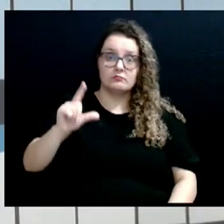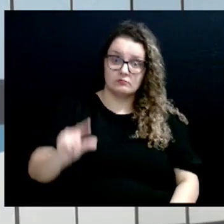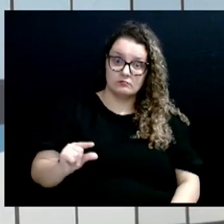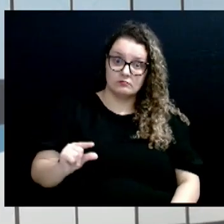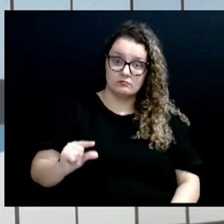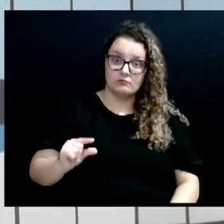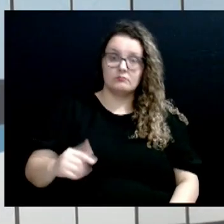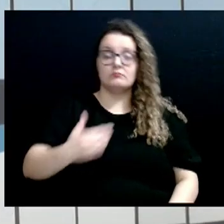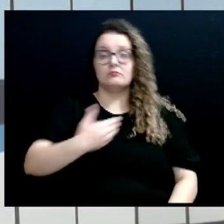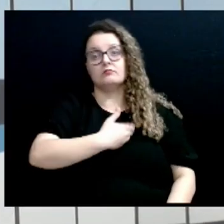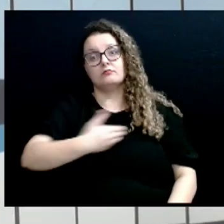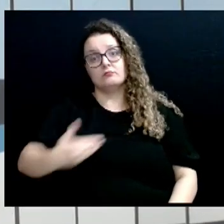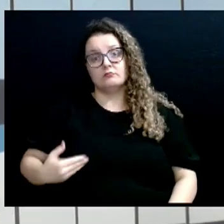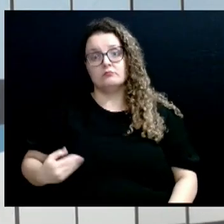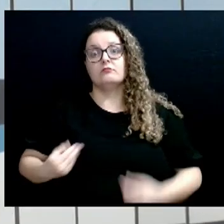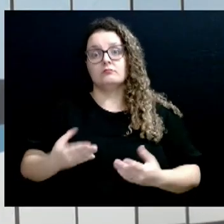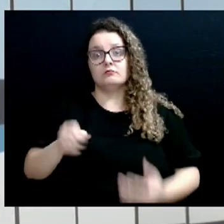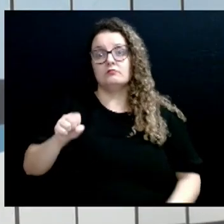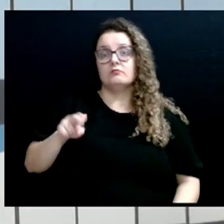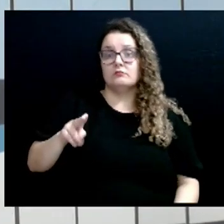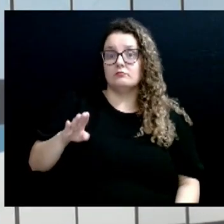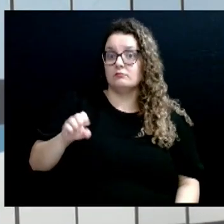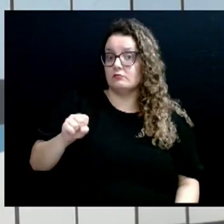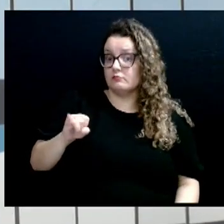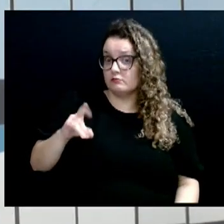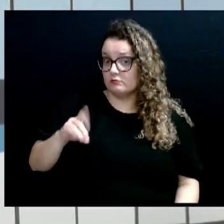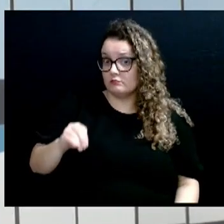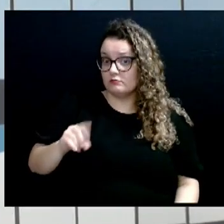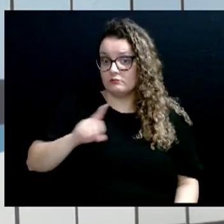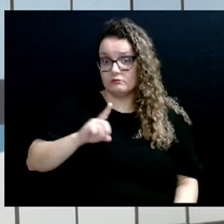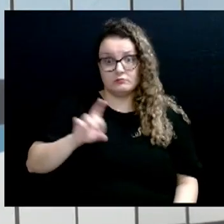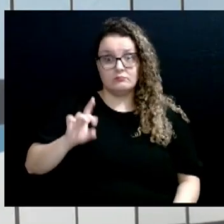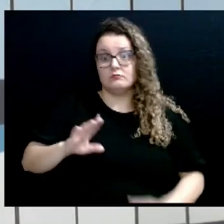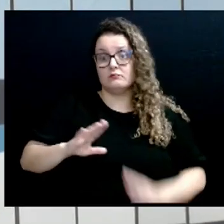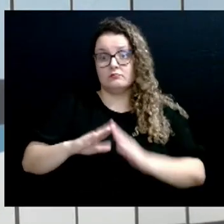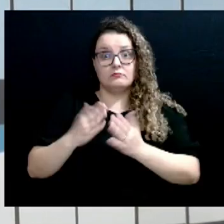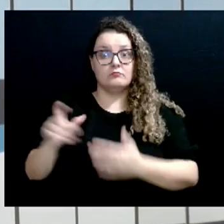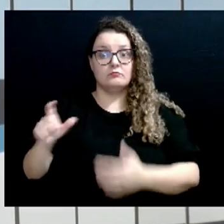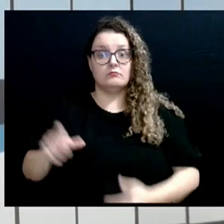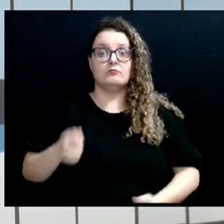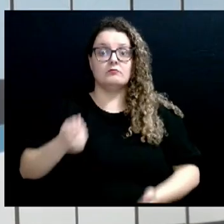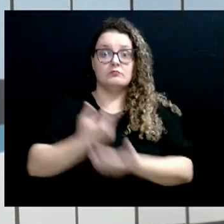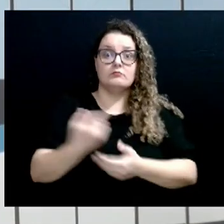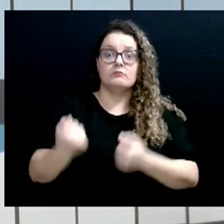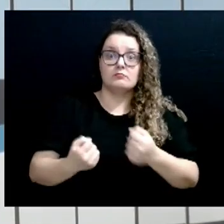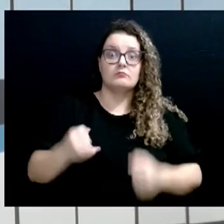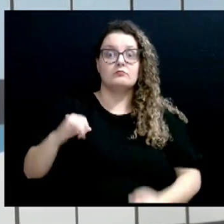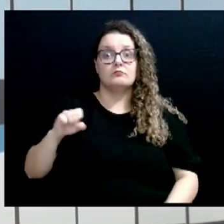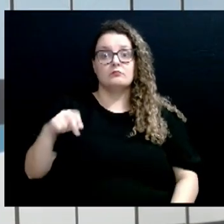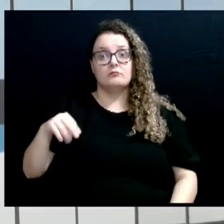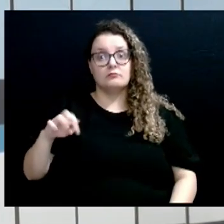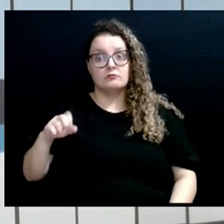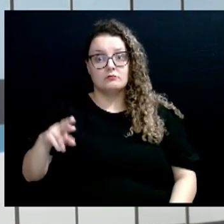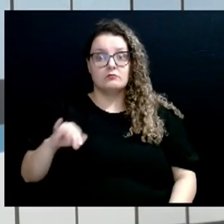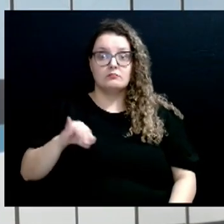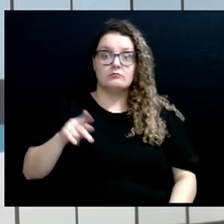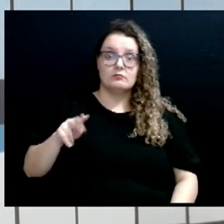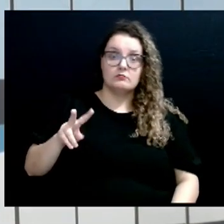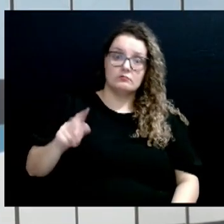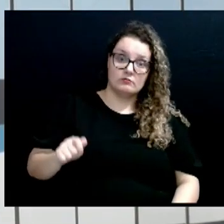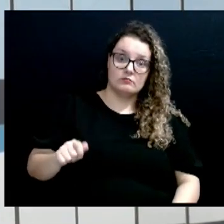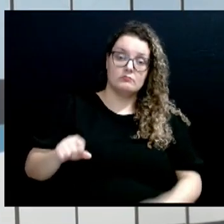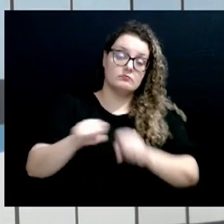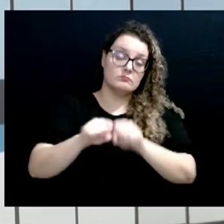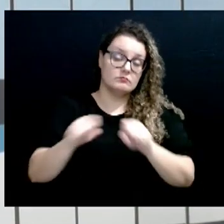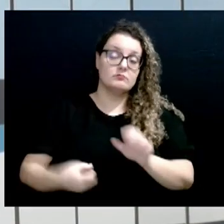dar subsídios para a autoescola, não só para adquirir o veículo, mas isentar do IPVA, e também criar um sistema que a autoescola